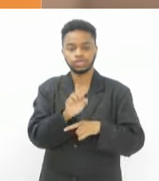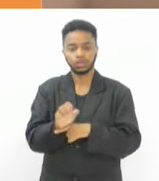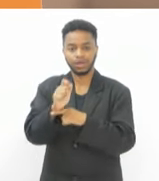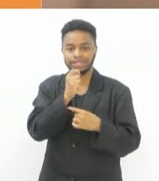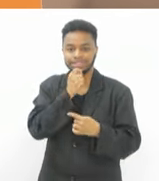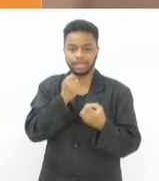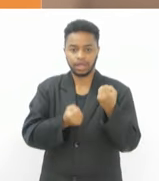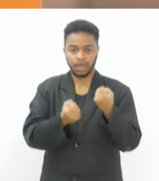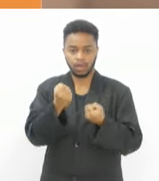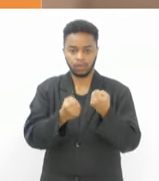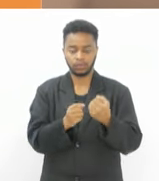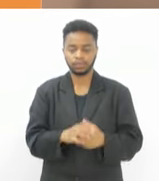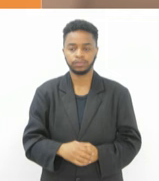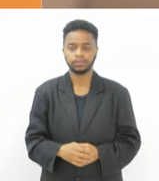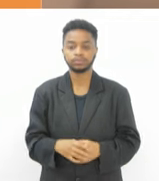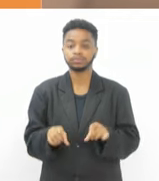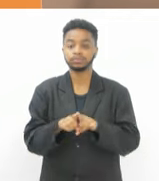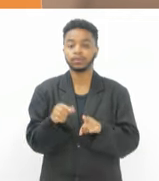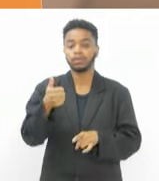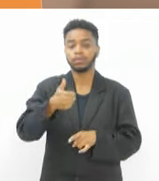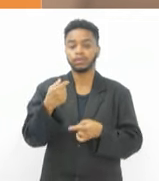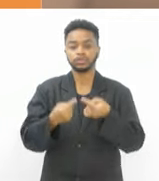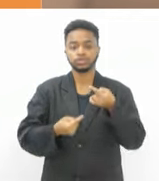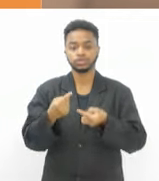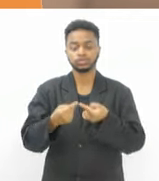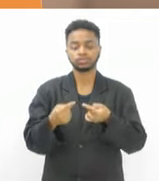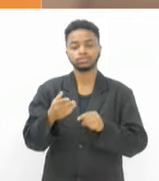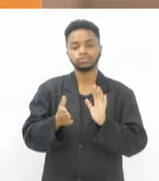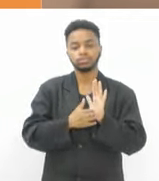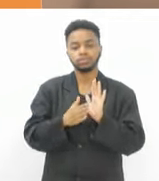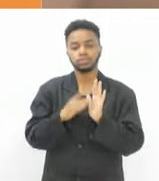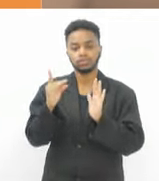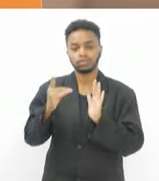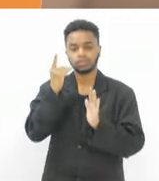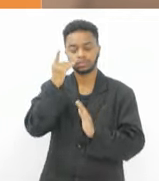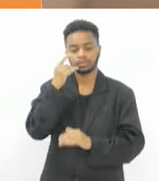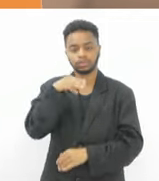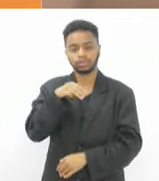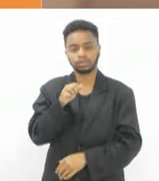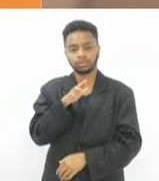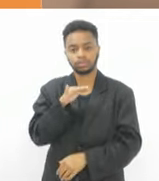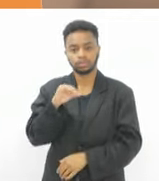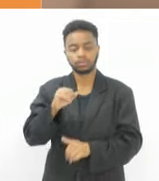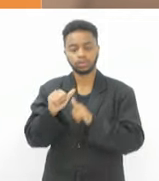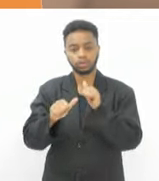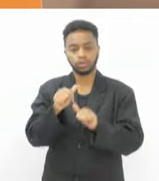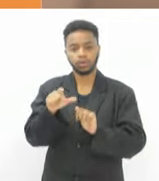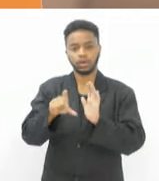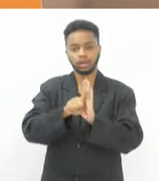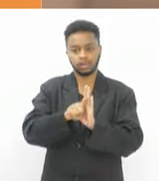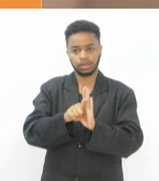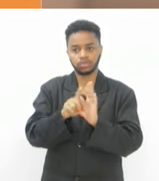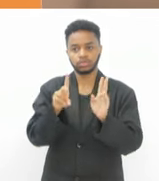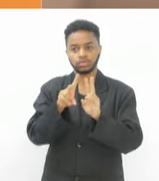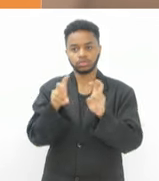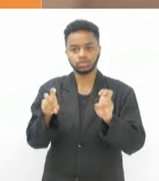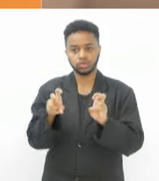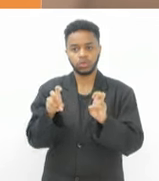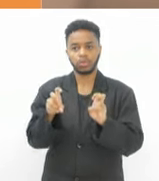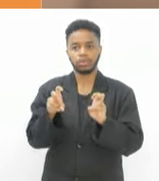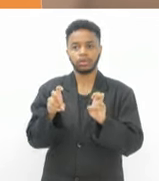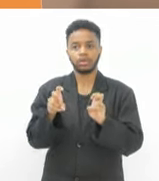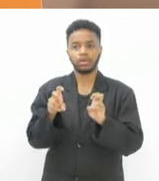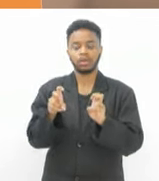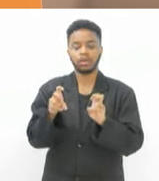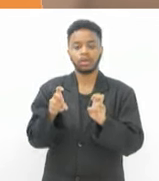Carro. Em primeira discussão, proposta do deputado Márcio Canella, que altera a legislação sobre a durabilidade